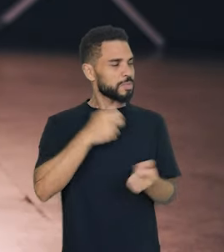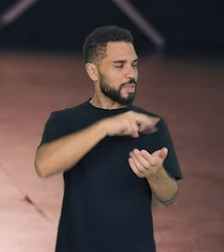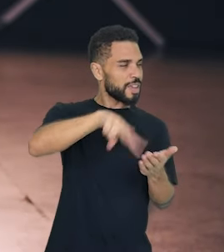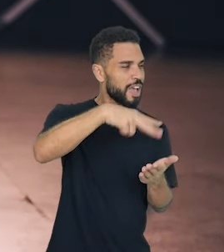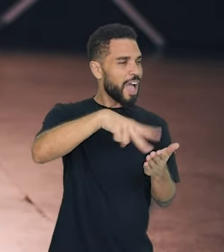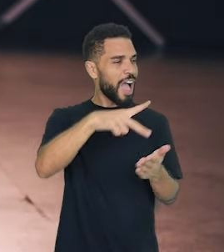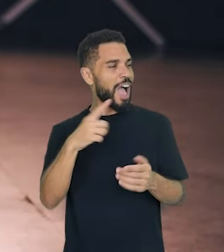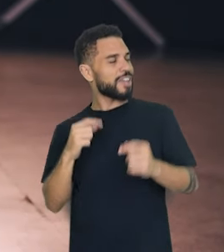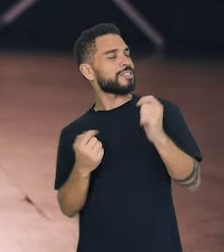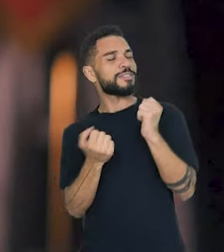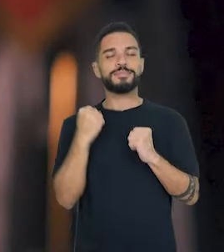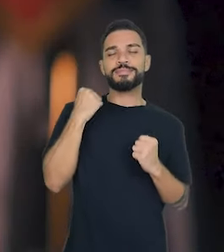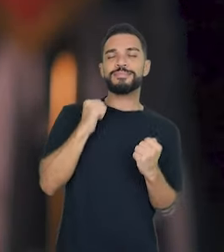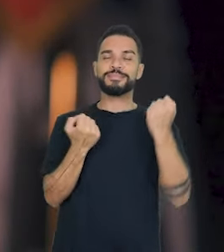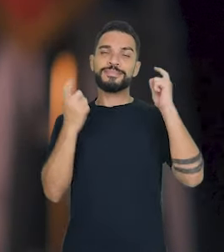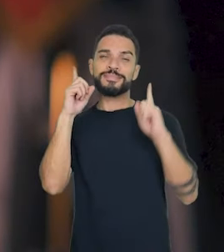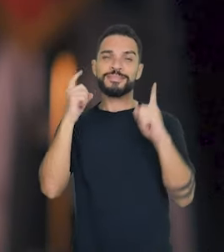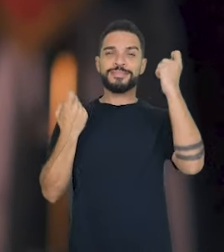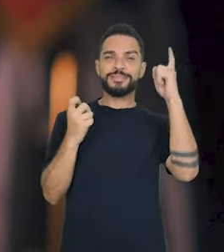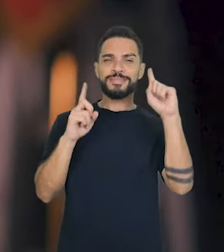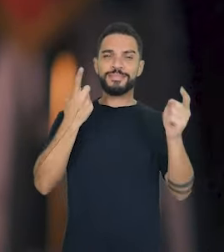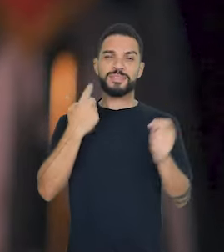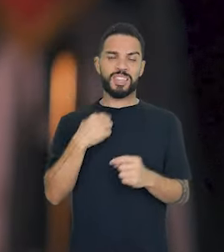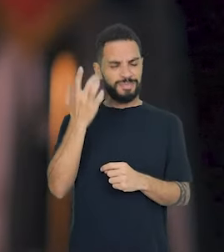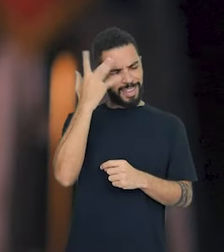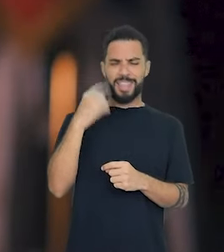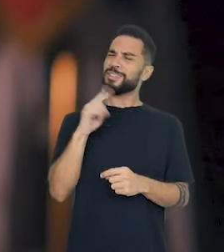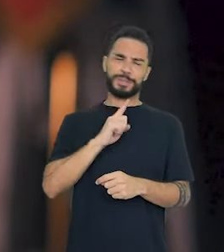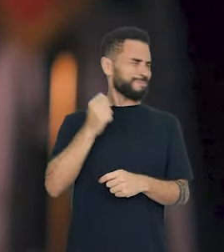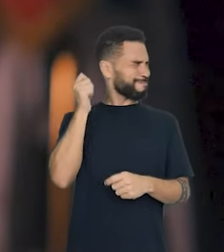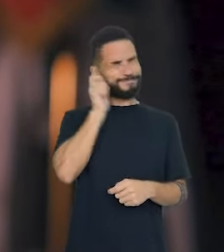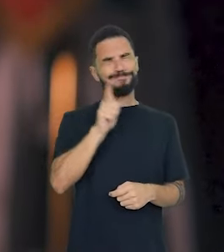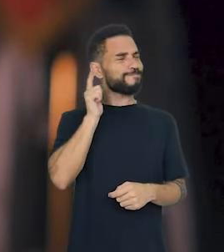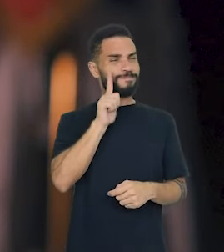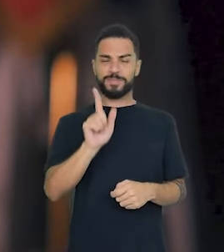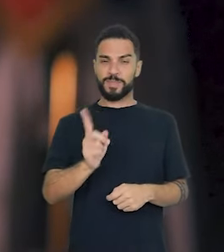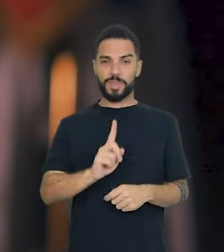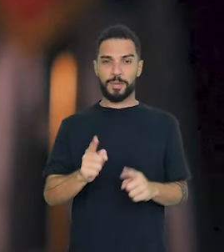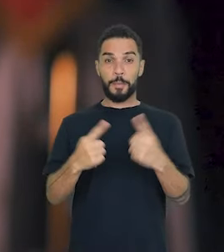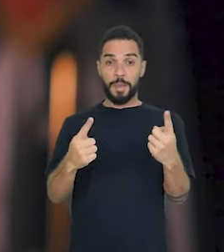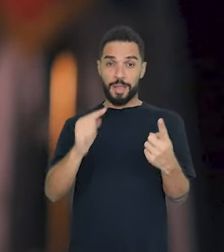e achava que não ia dar muito certo, não. Mas aí ela veio a falecer.